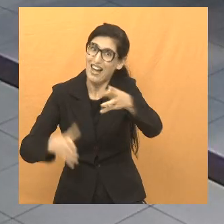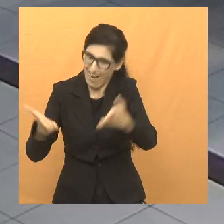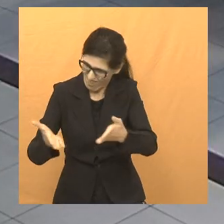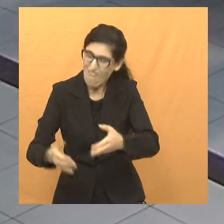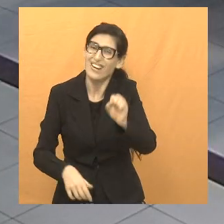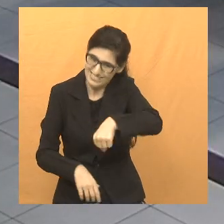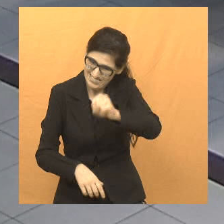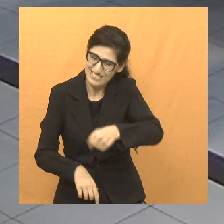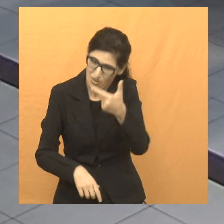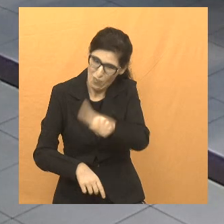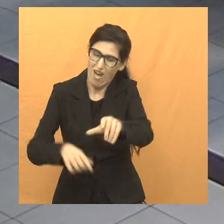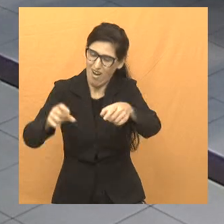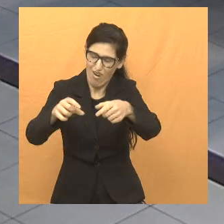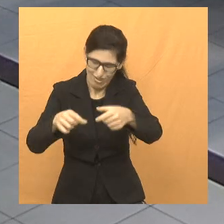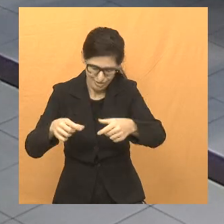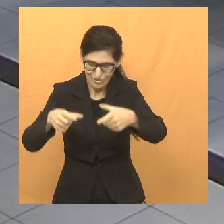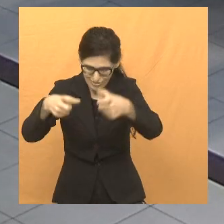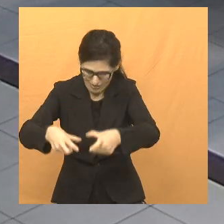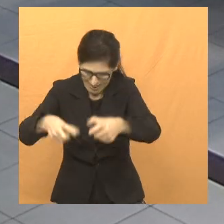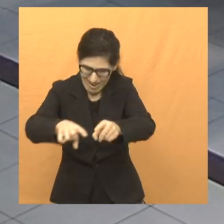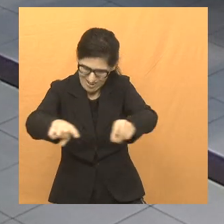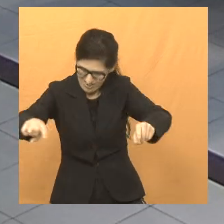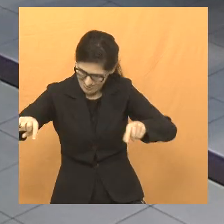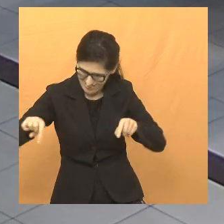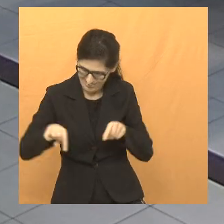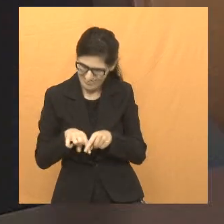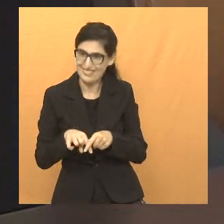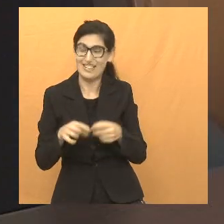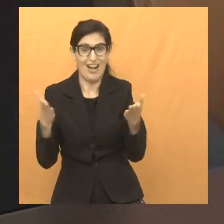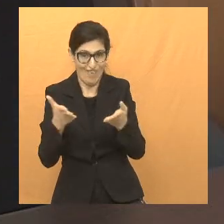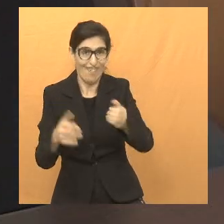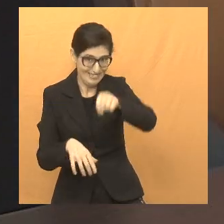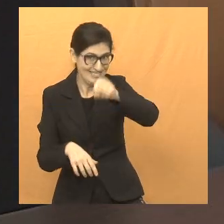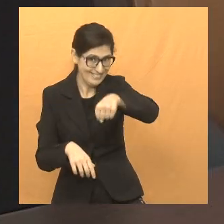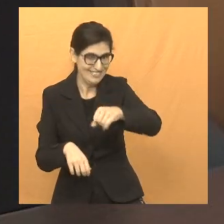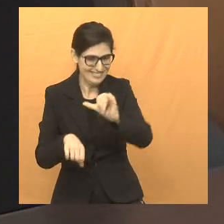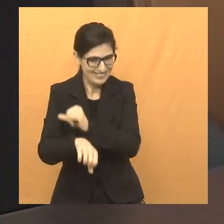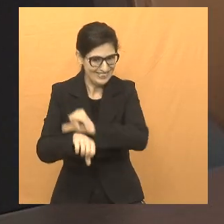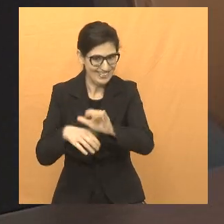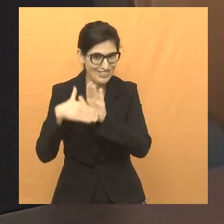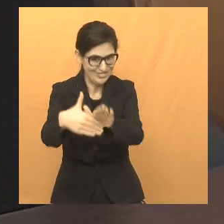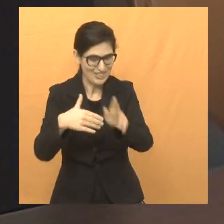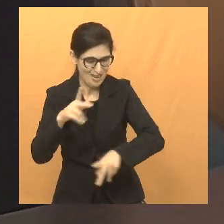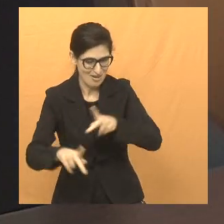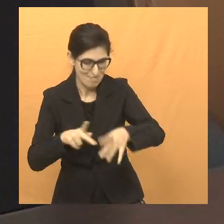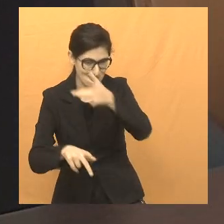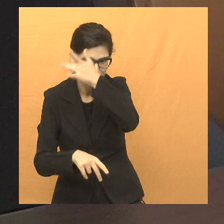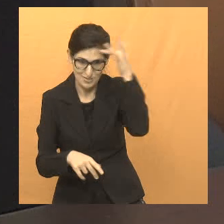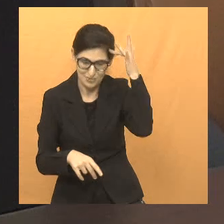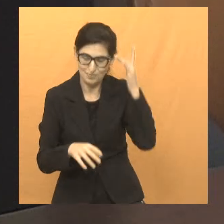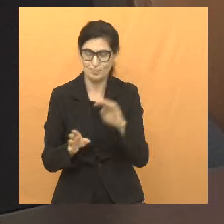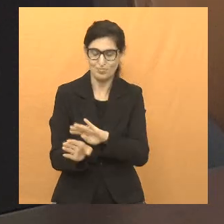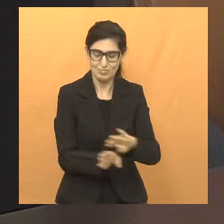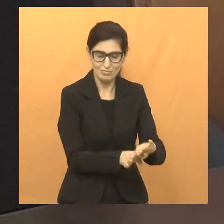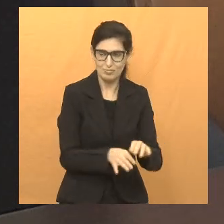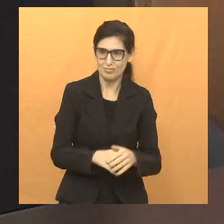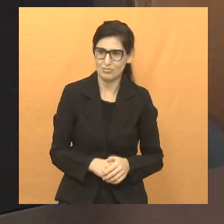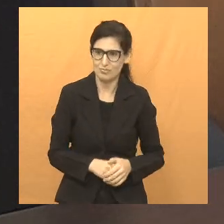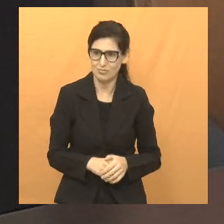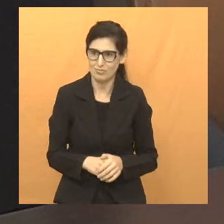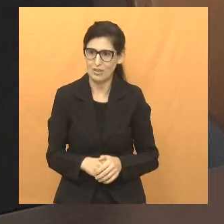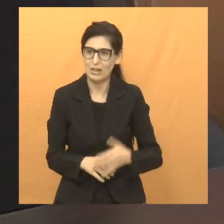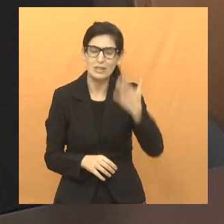Outra questão, eu achei interessante, eu estava vendo aqui os outros profissionais, a questão da demanda das